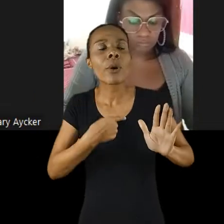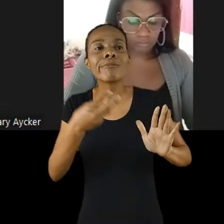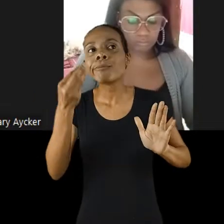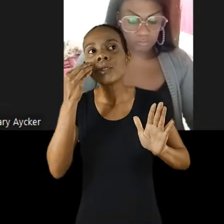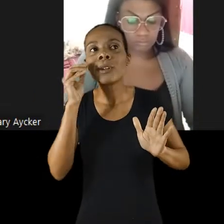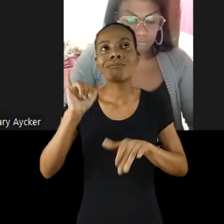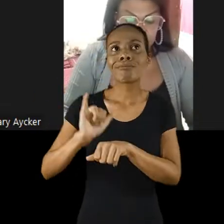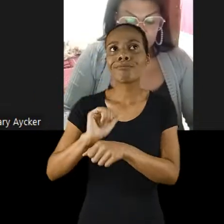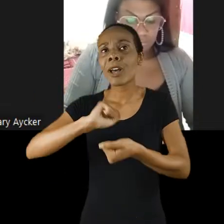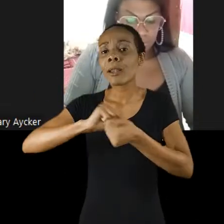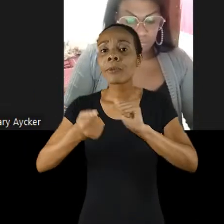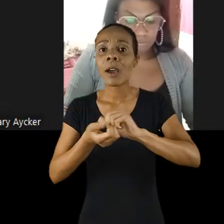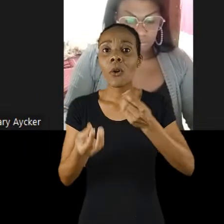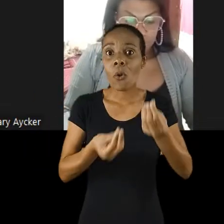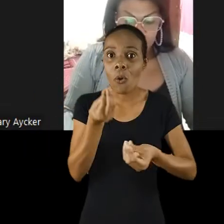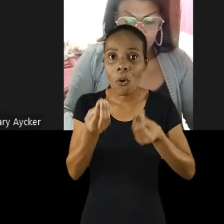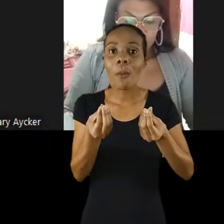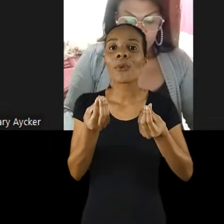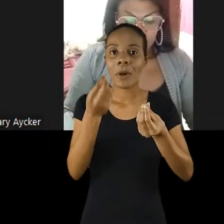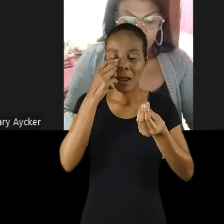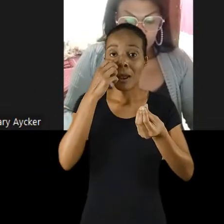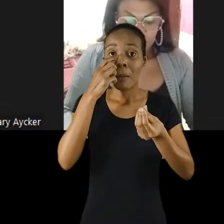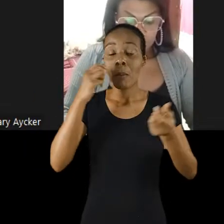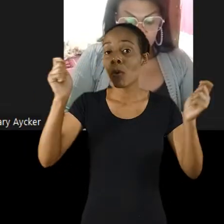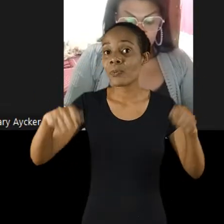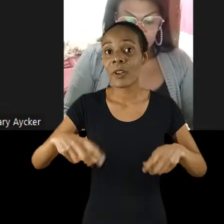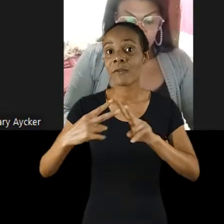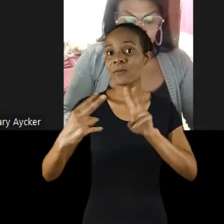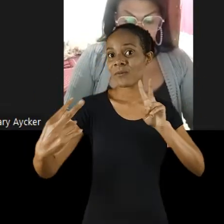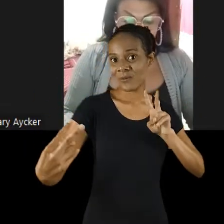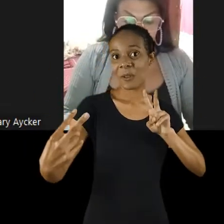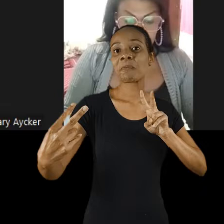mas provavelmente a gente não teria a possibilidade de nos conectar